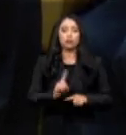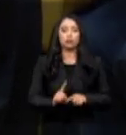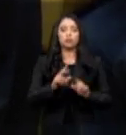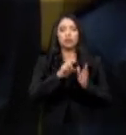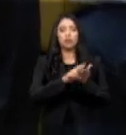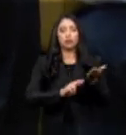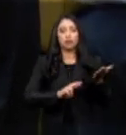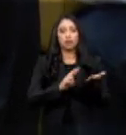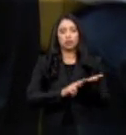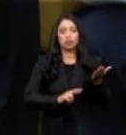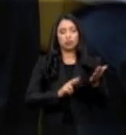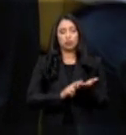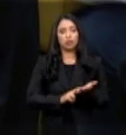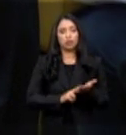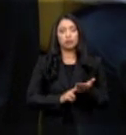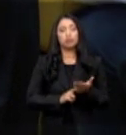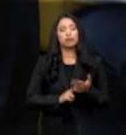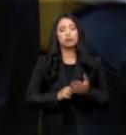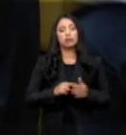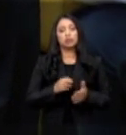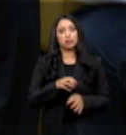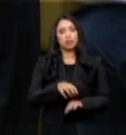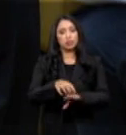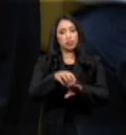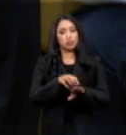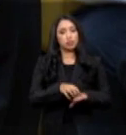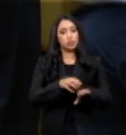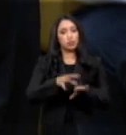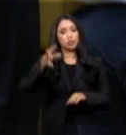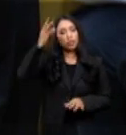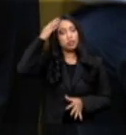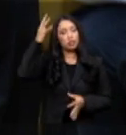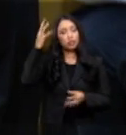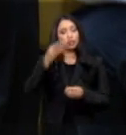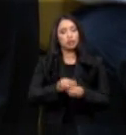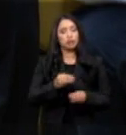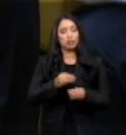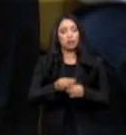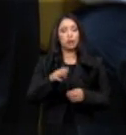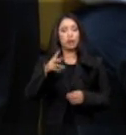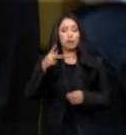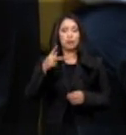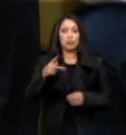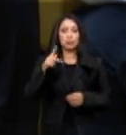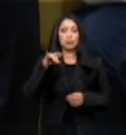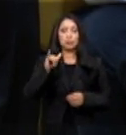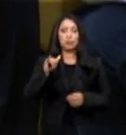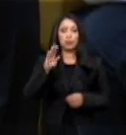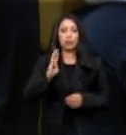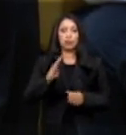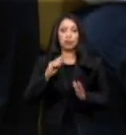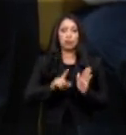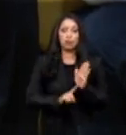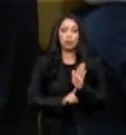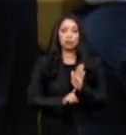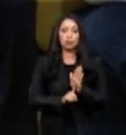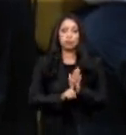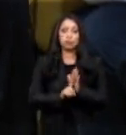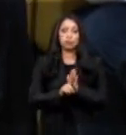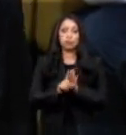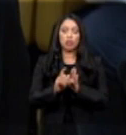consequente infraestrutura de transportes, tendo chegado à conclusão nesse estudo que o PIB do Brasil crescerá permanentemente